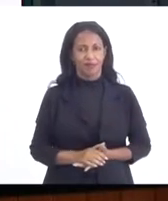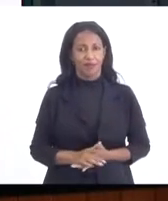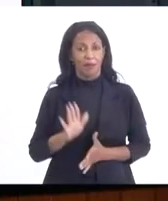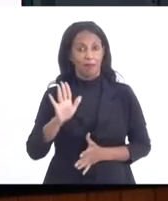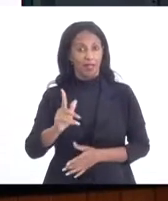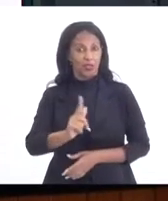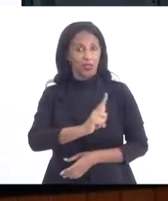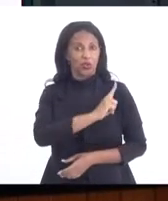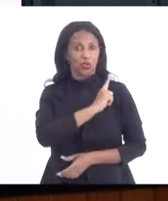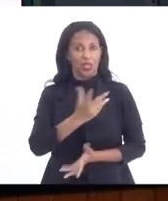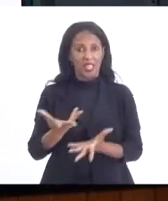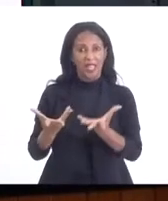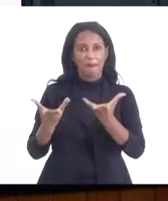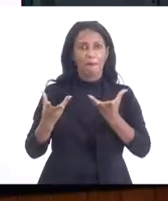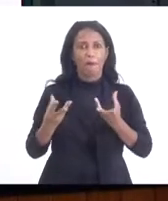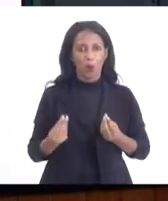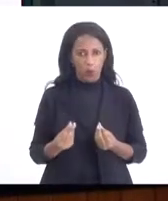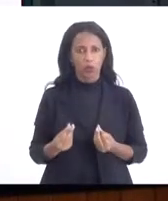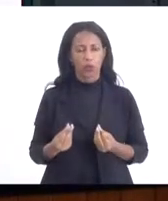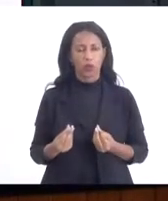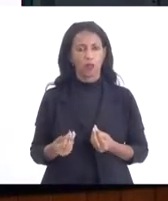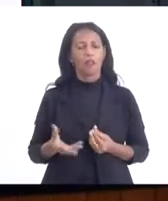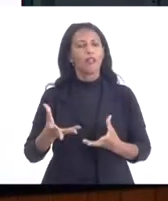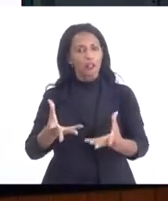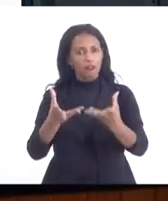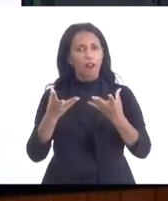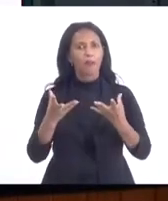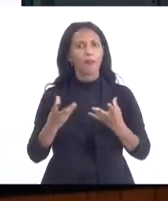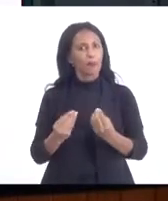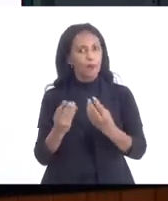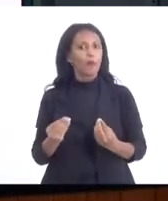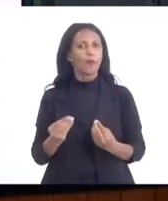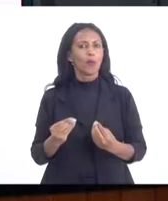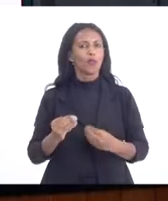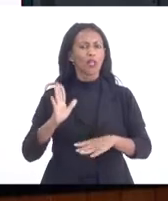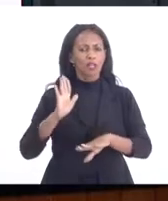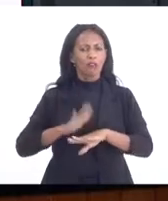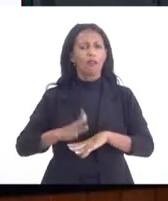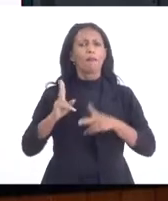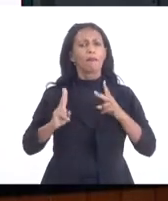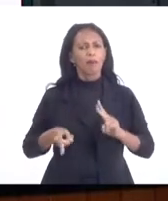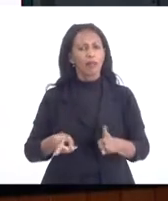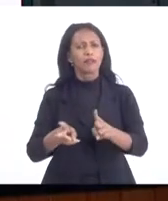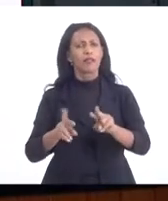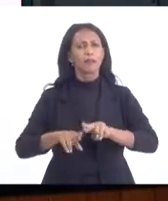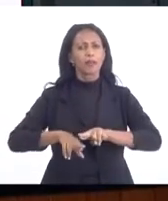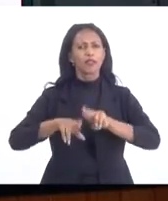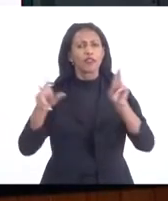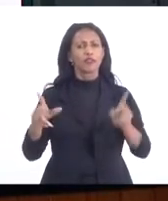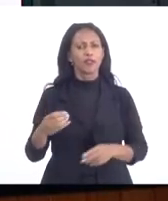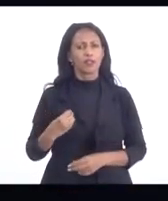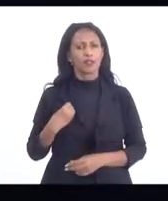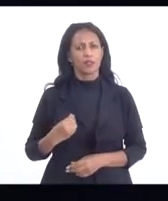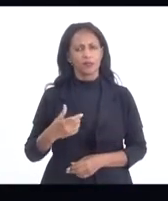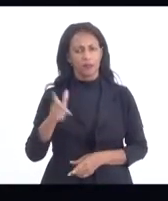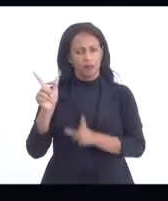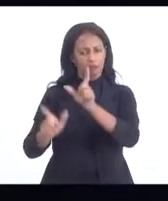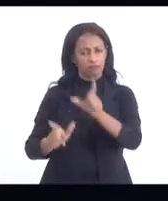Mas o gestor que quer muito, ele faz muito e para sempre a diferença na vida das